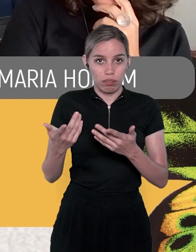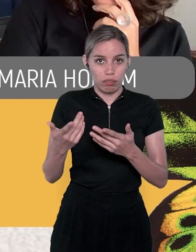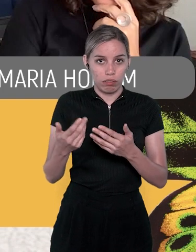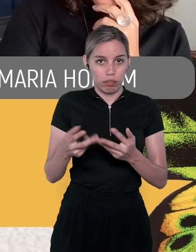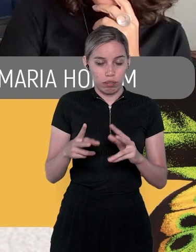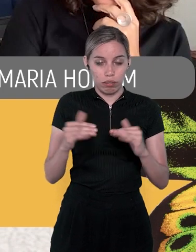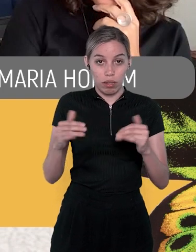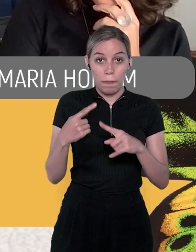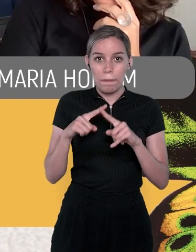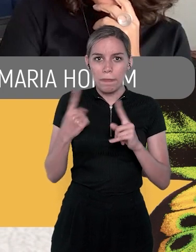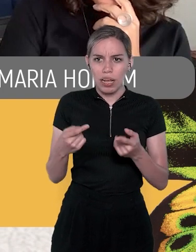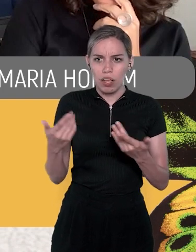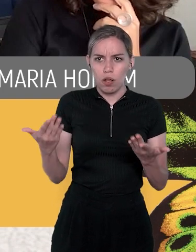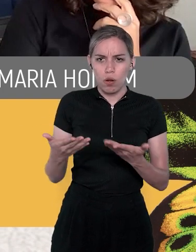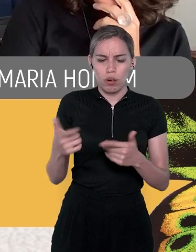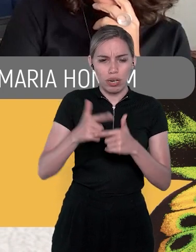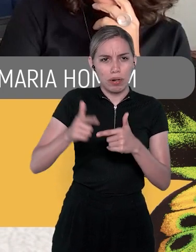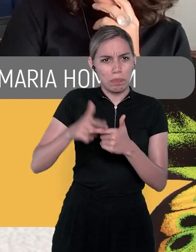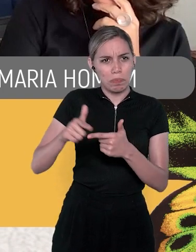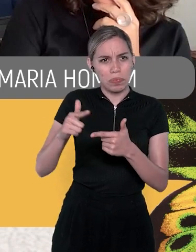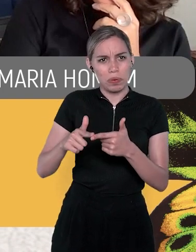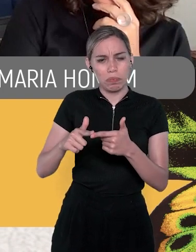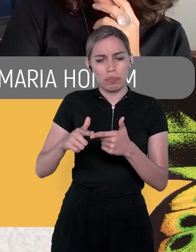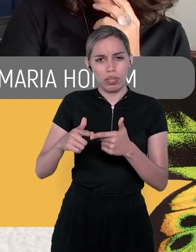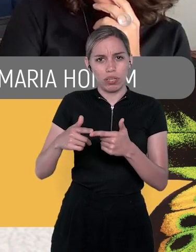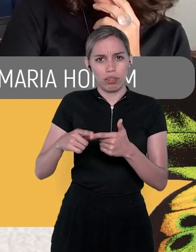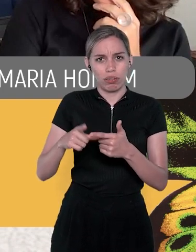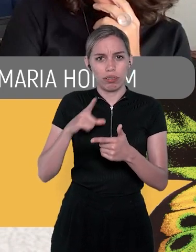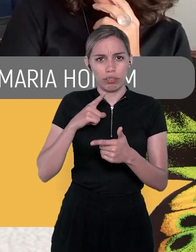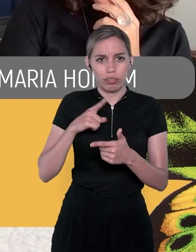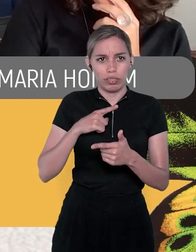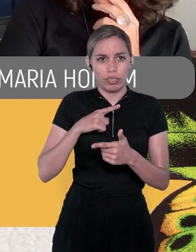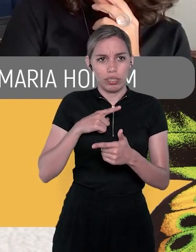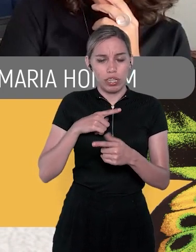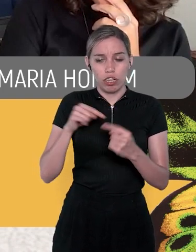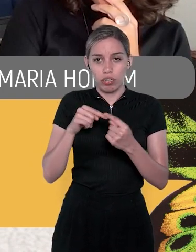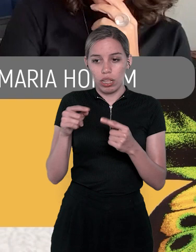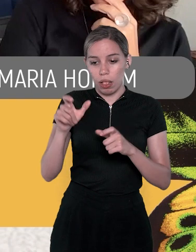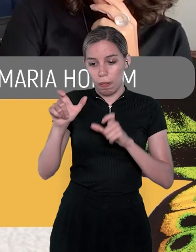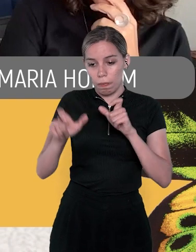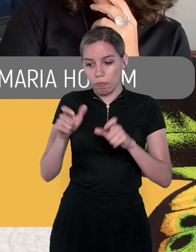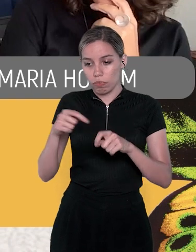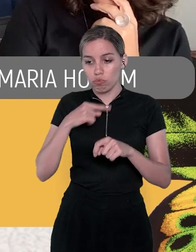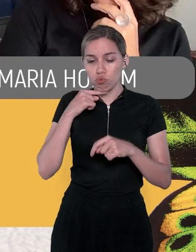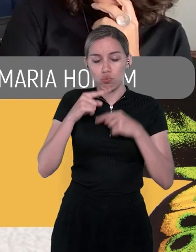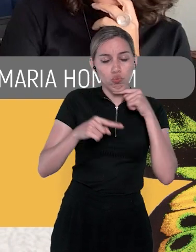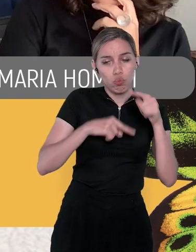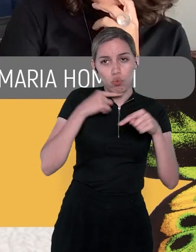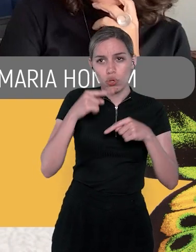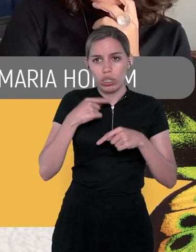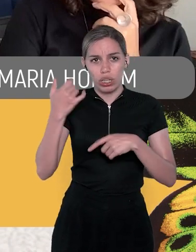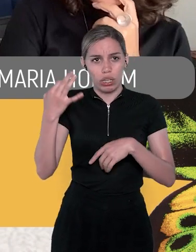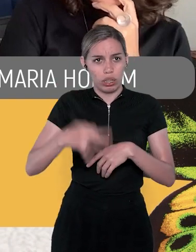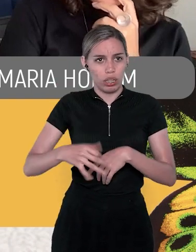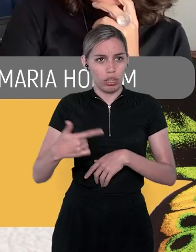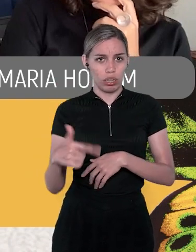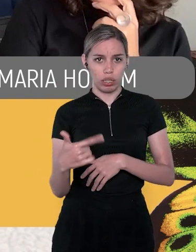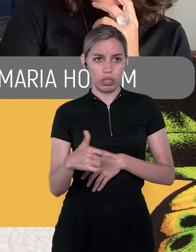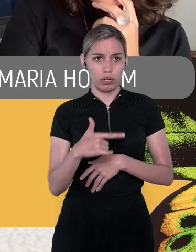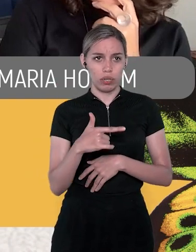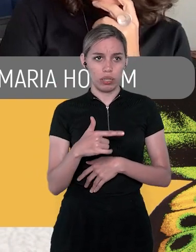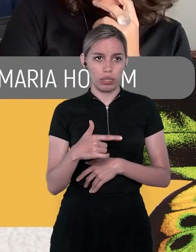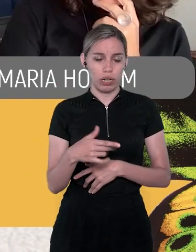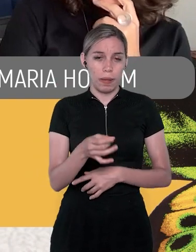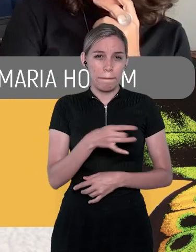está vivendo hoje. E a partir da resolução dessas dúvidas, dessas confusões, dessas